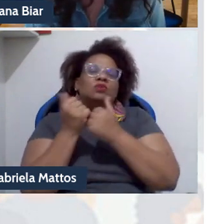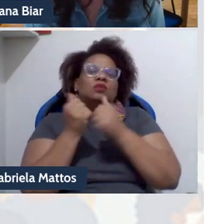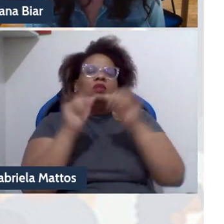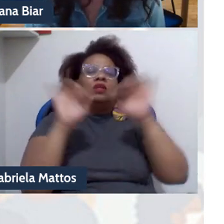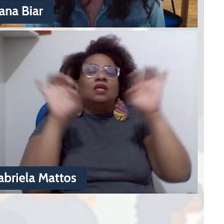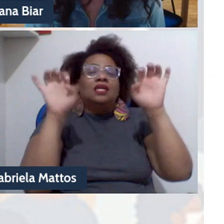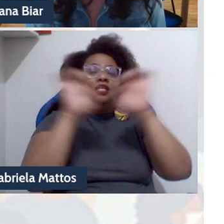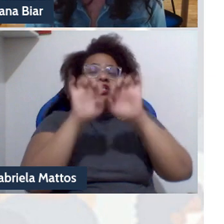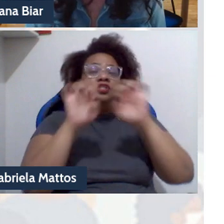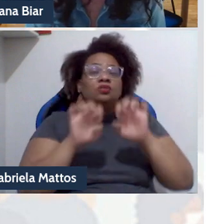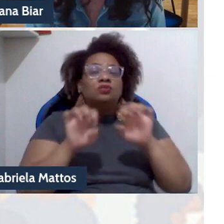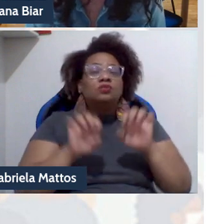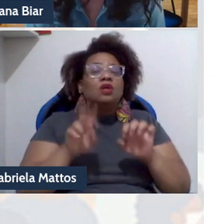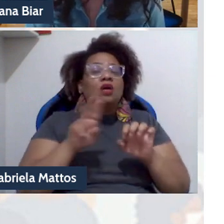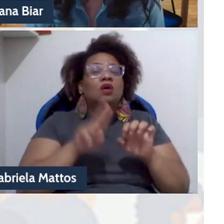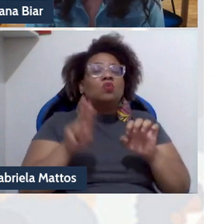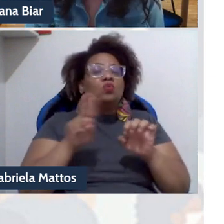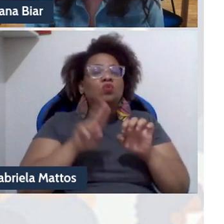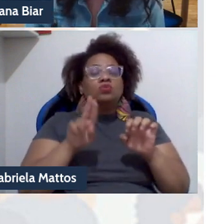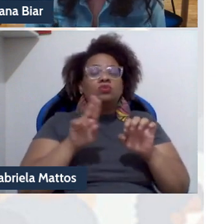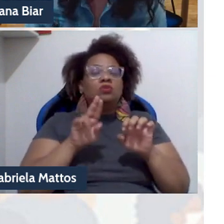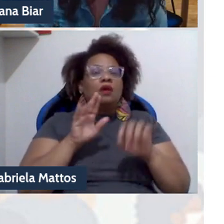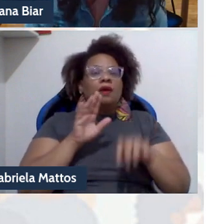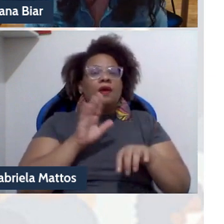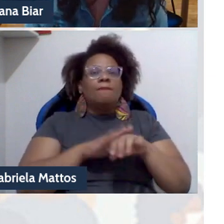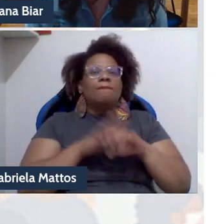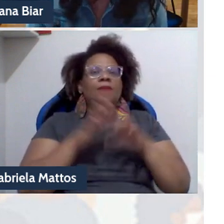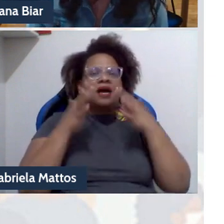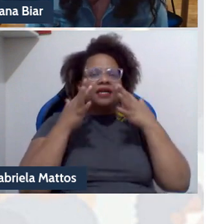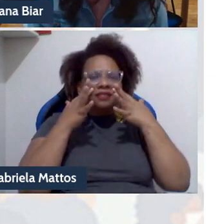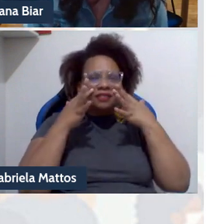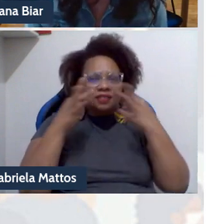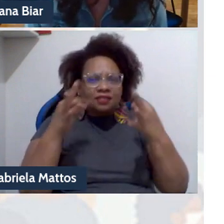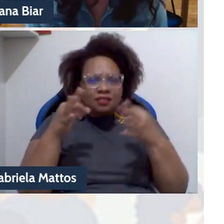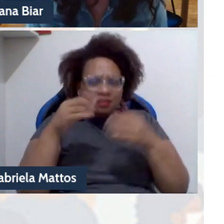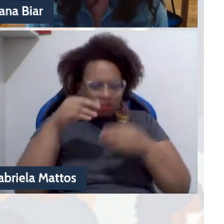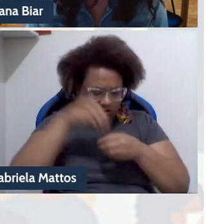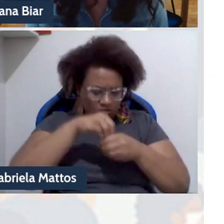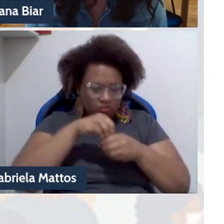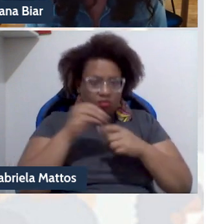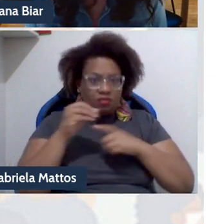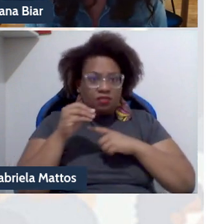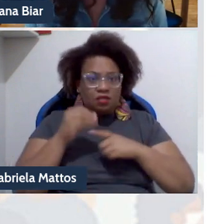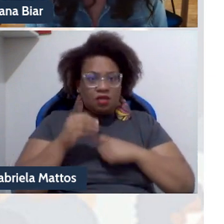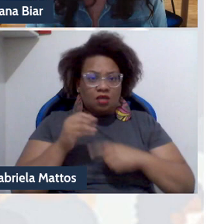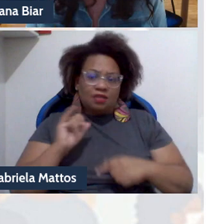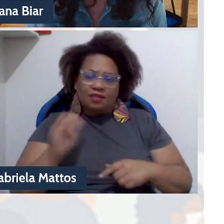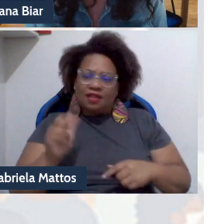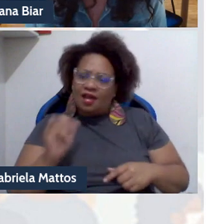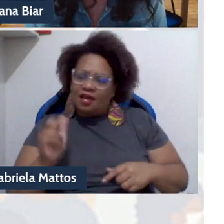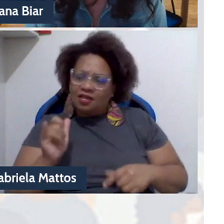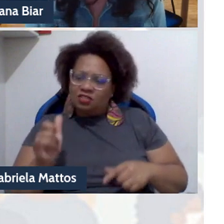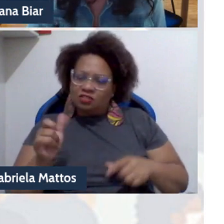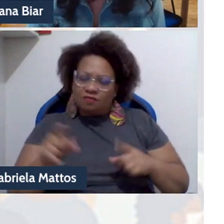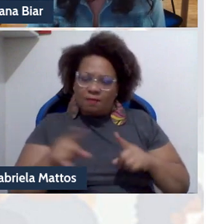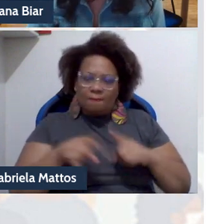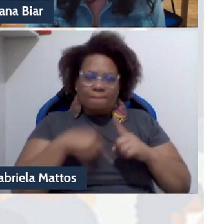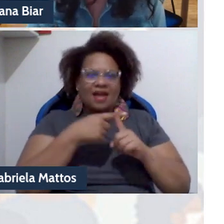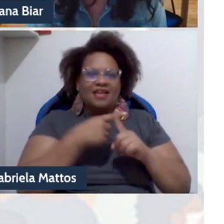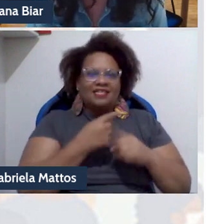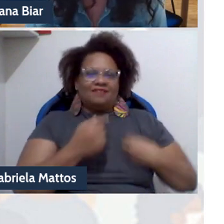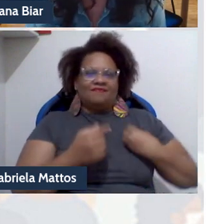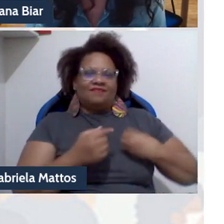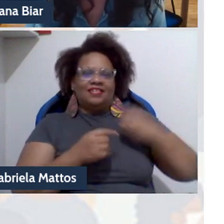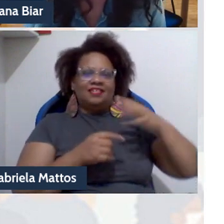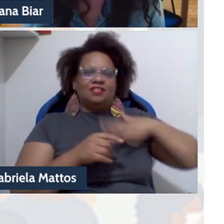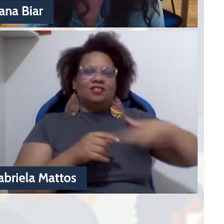por abordagens mais atentas à relação constitutiva entre narrativa e vida social, né? O seu lugar nos estudos da identidade, o